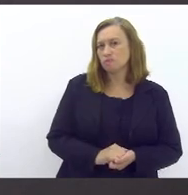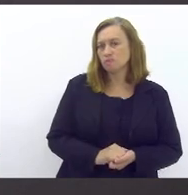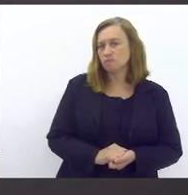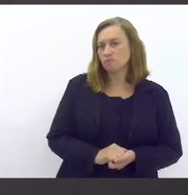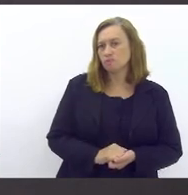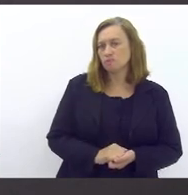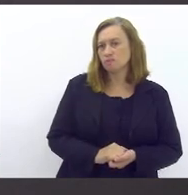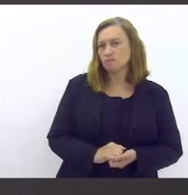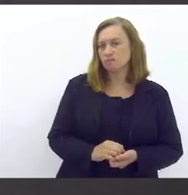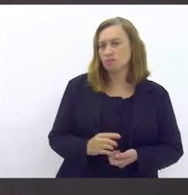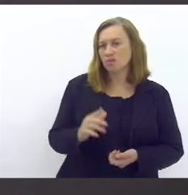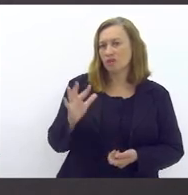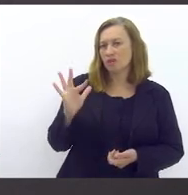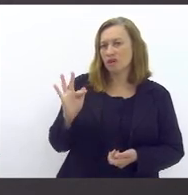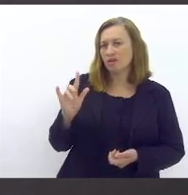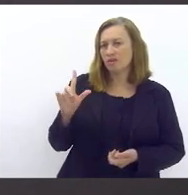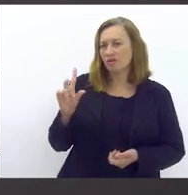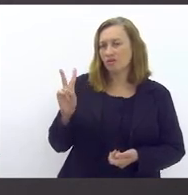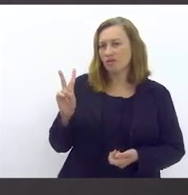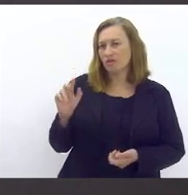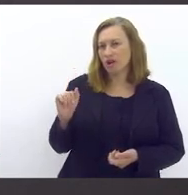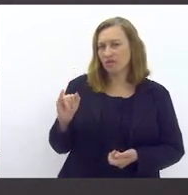Está aí conosco, Flávio?